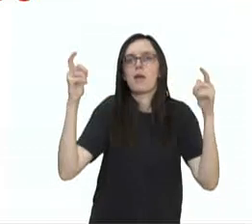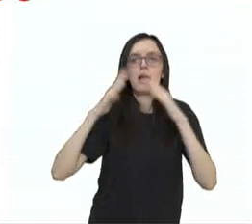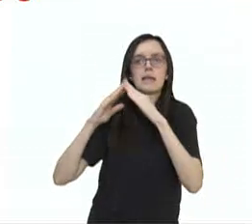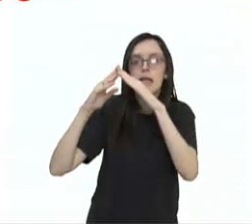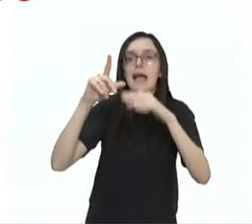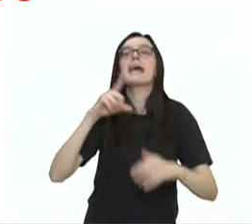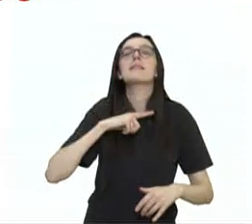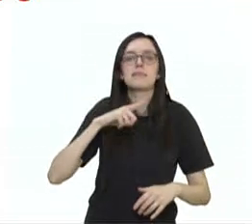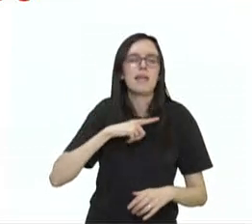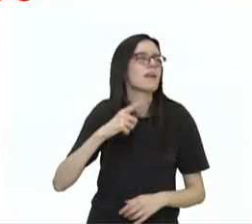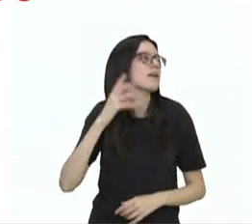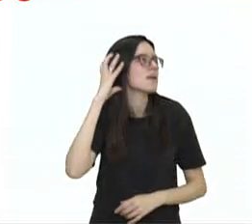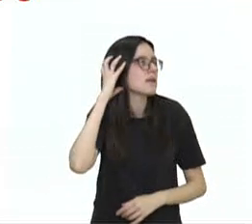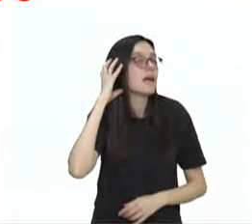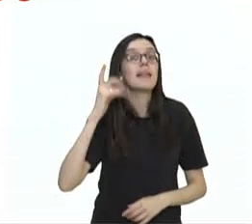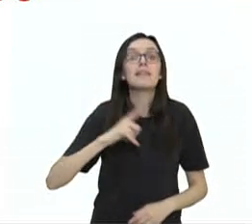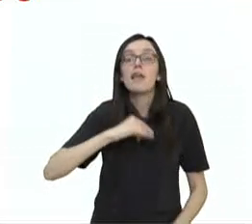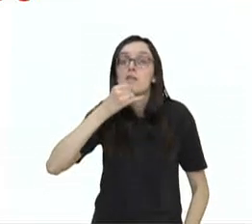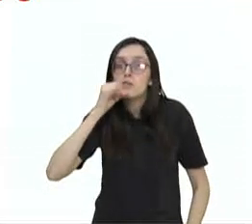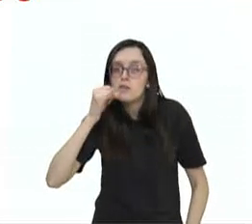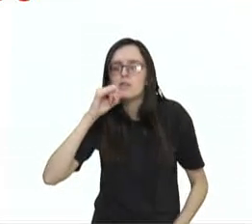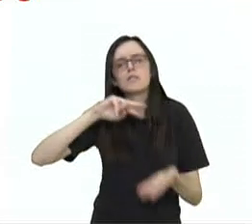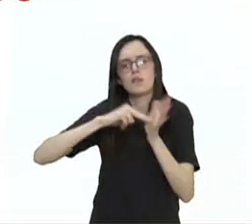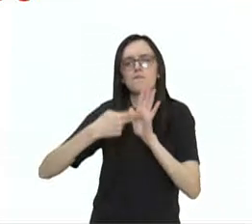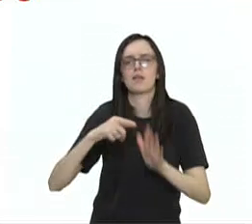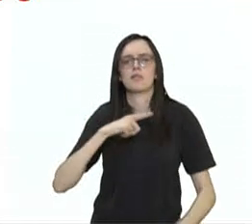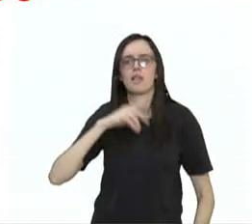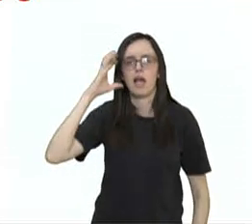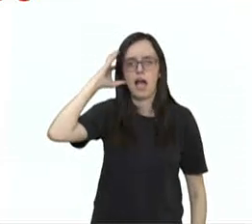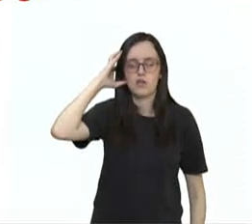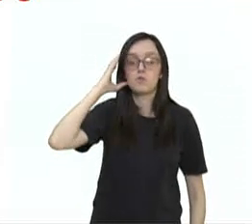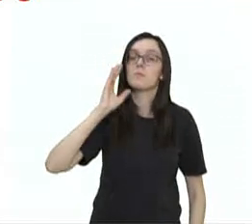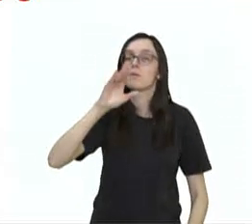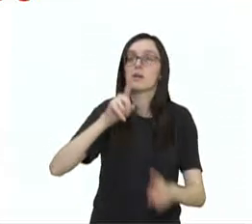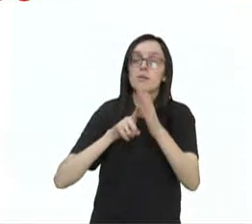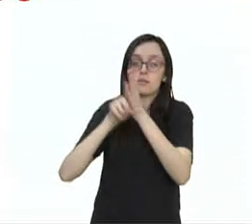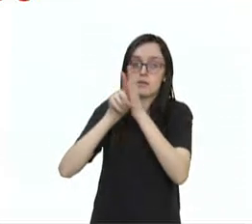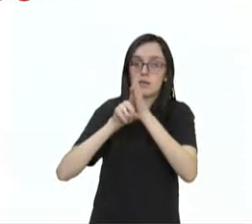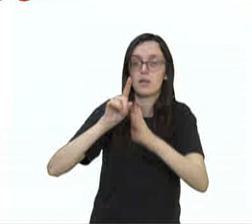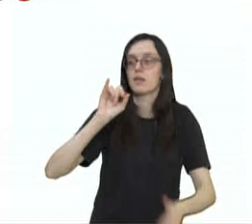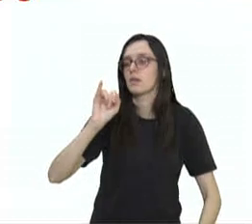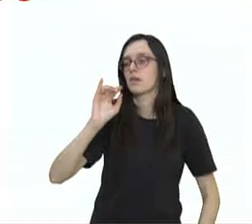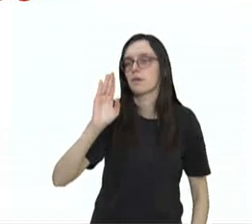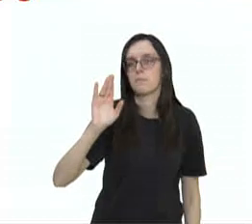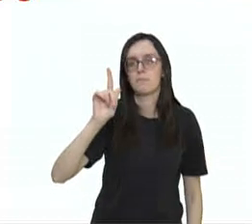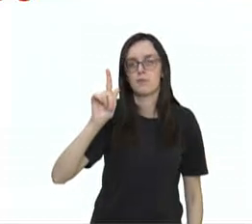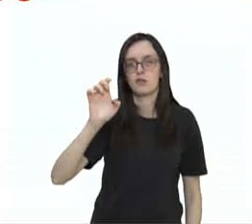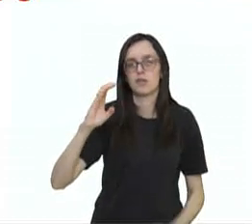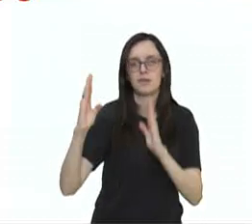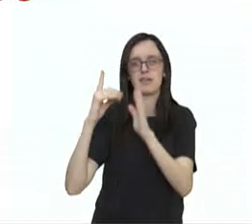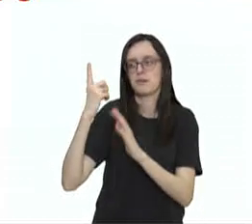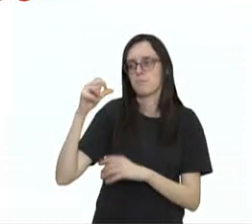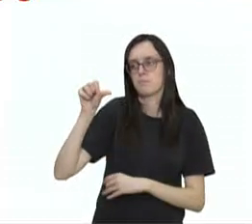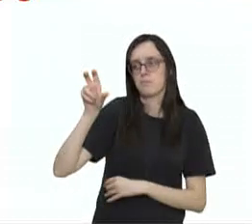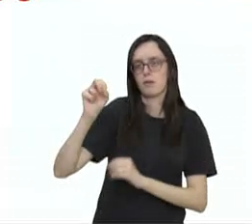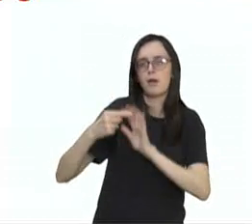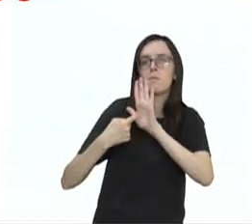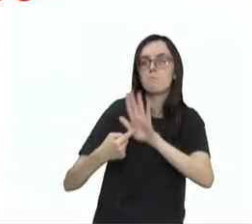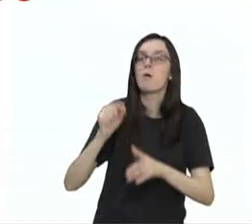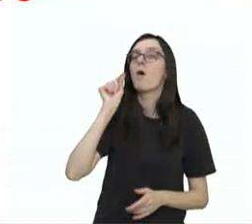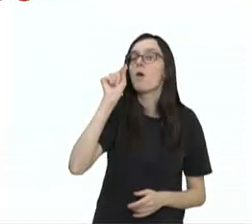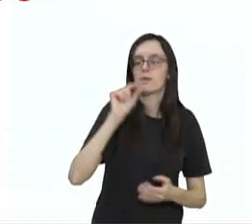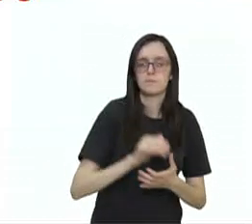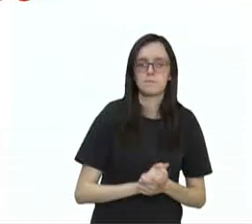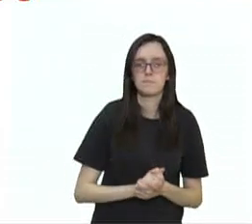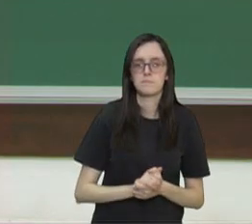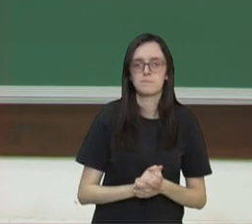casas que tinham eletricidade. Uma pesquisa, aliás, do IBGE, dos anos 50, mostra que